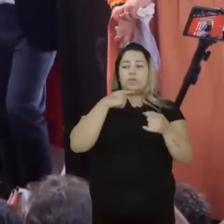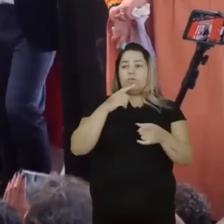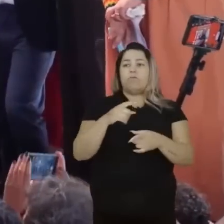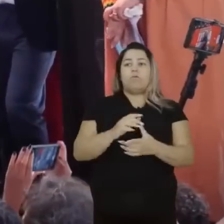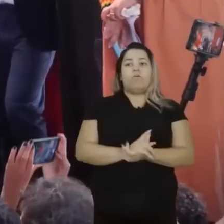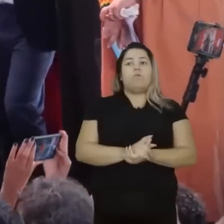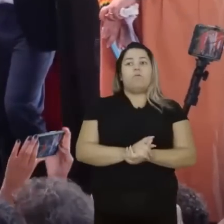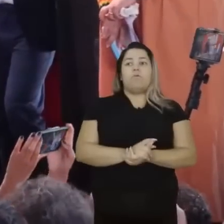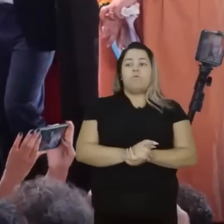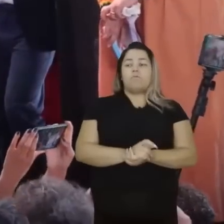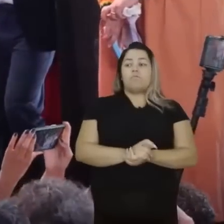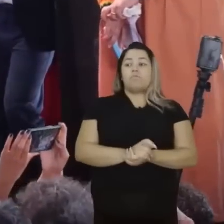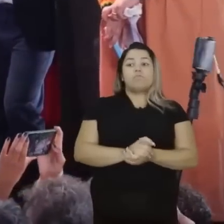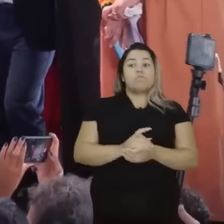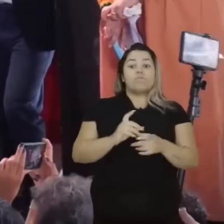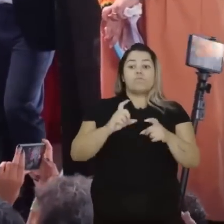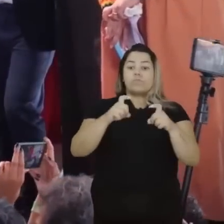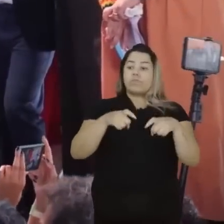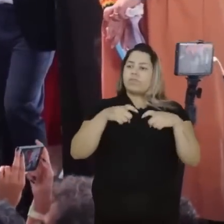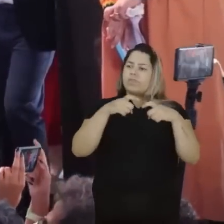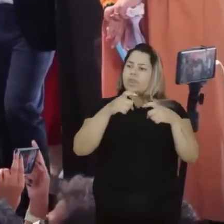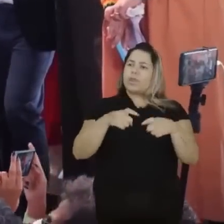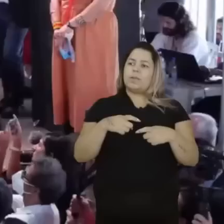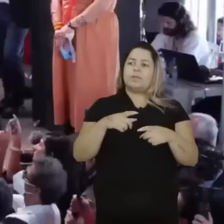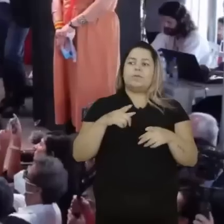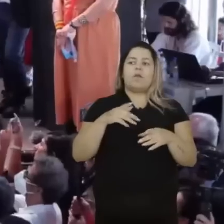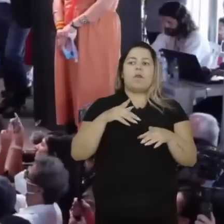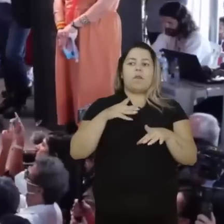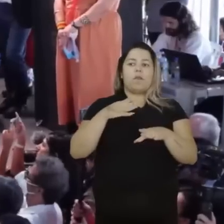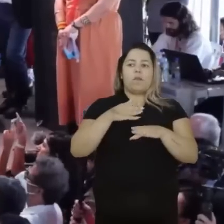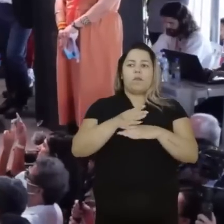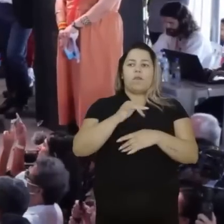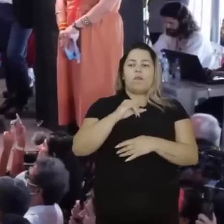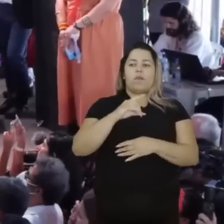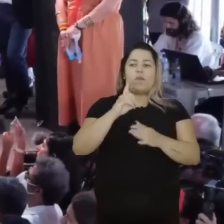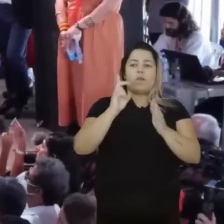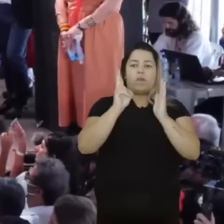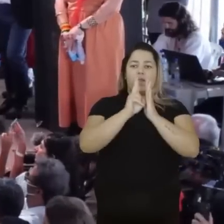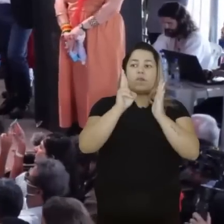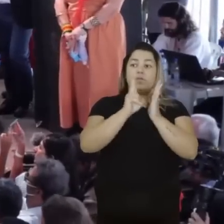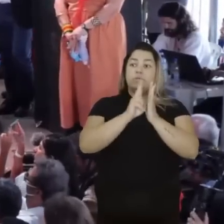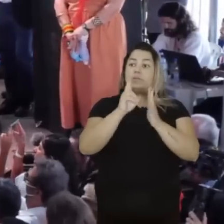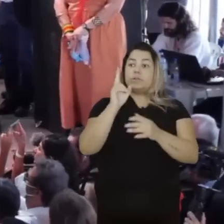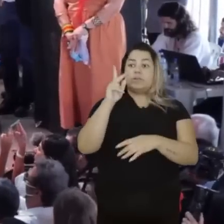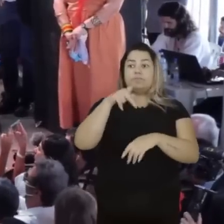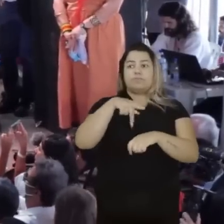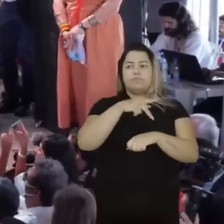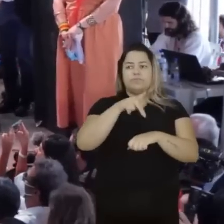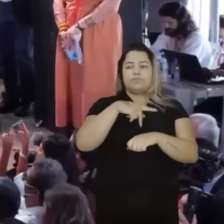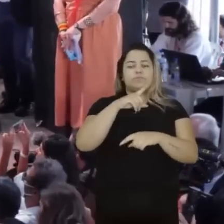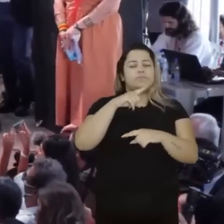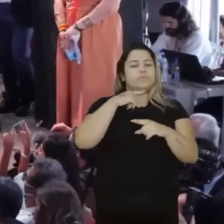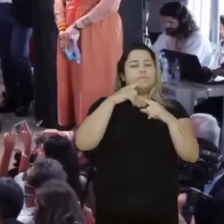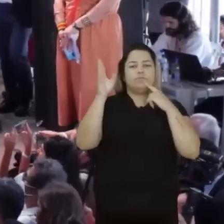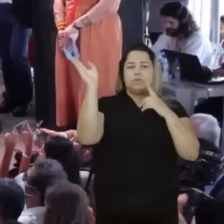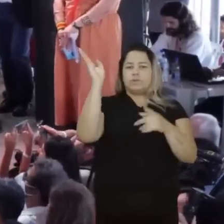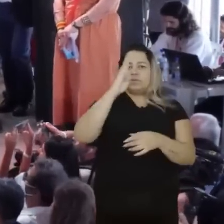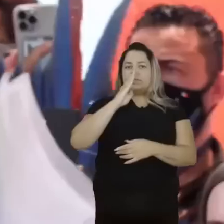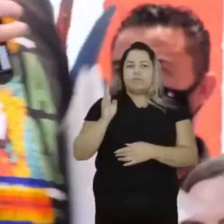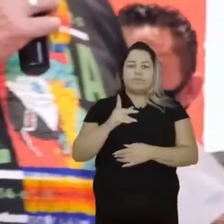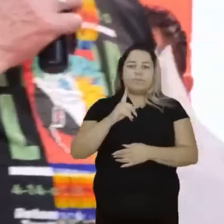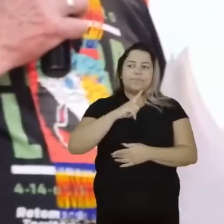o direito de invadir o espaço indígena nesse país. Nenhum brasileiro tem o